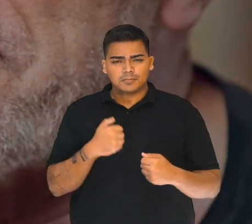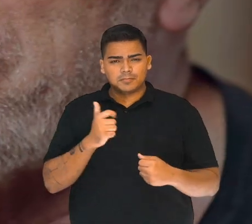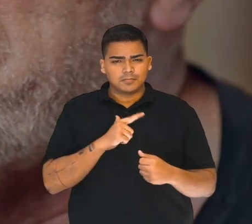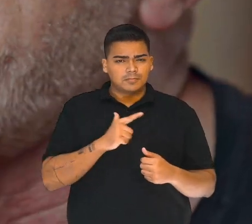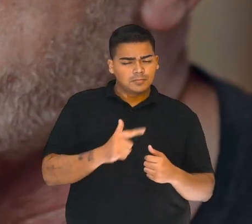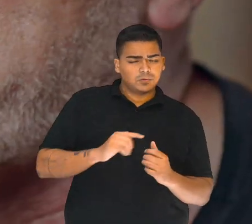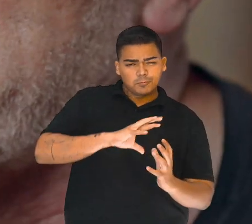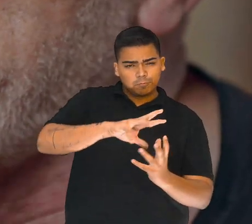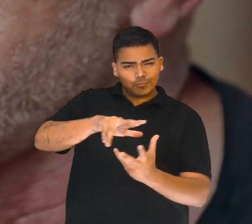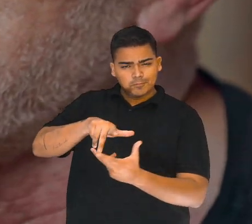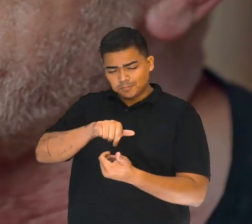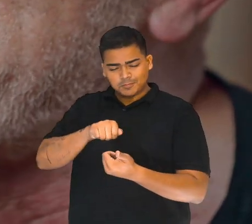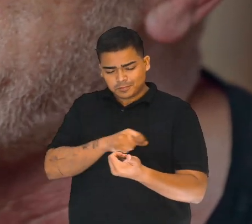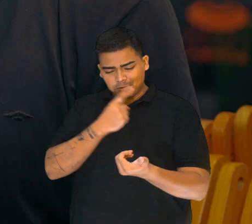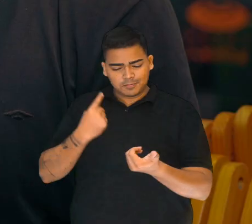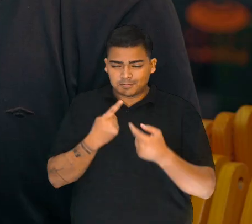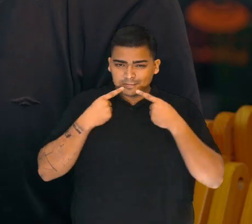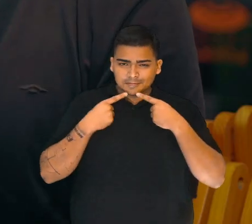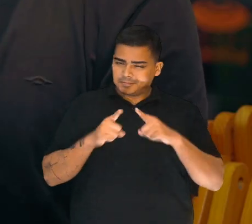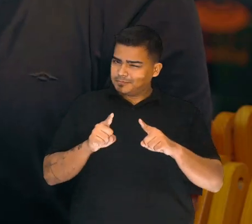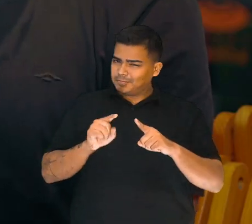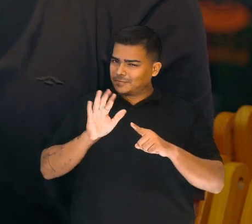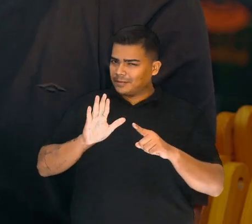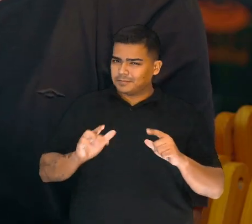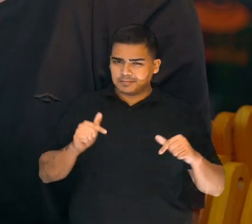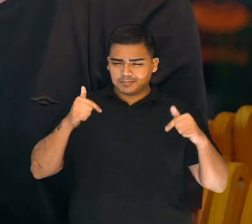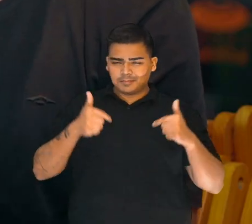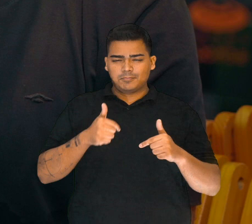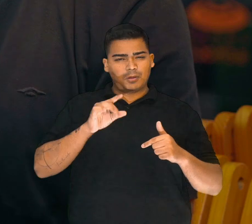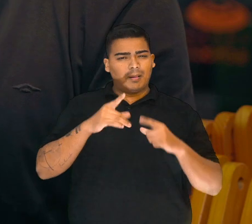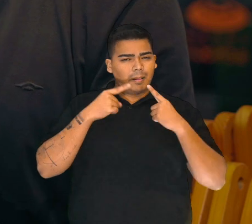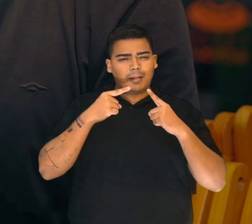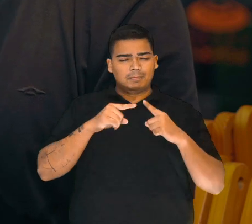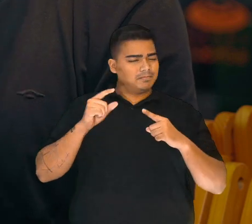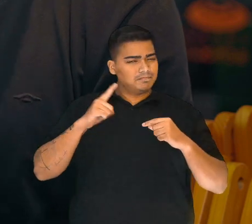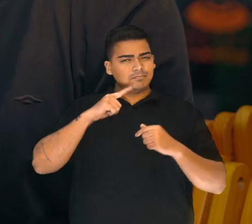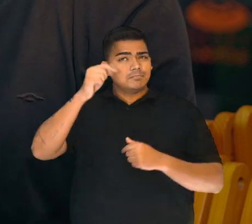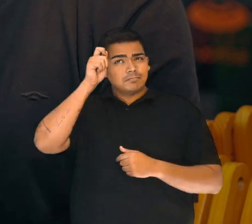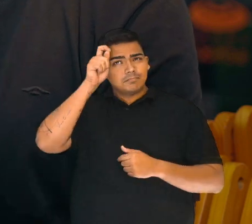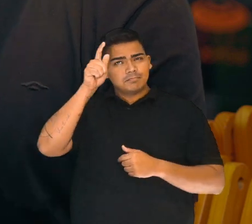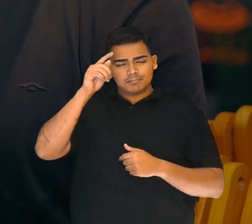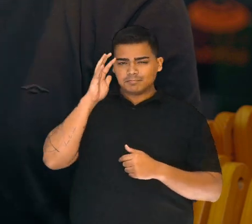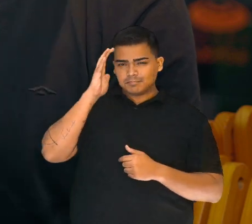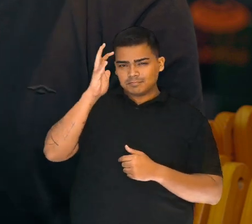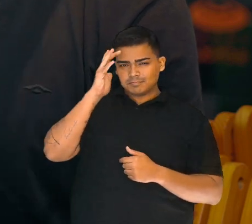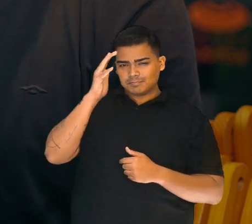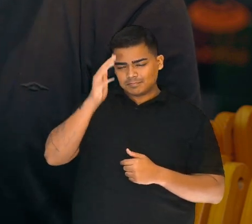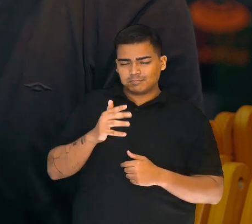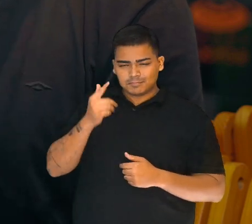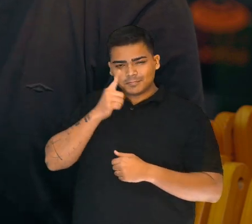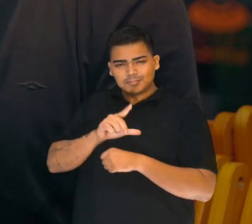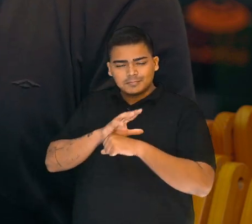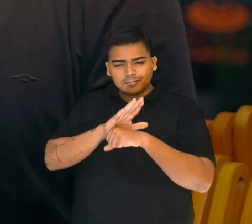a existência do universo para a gente estar descontente. Mas o descontente ativo, o descontente pensante,